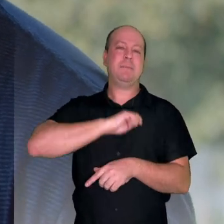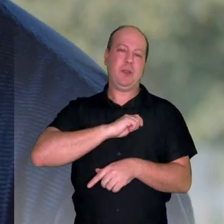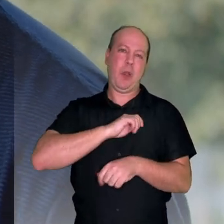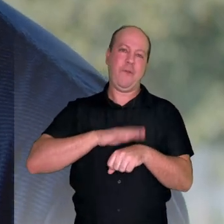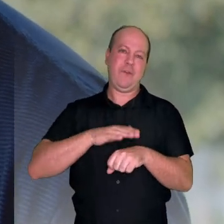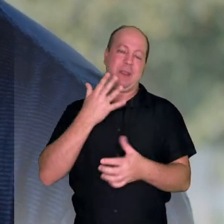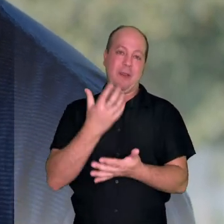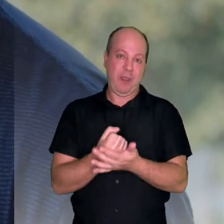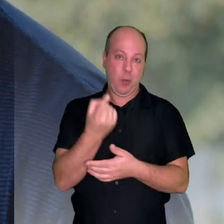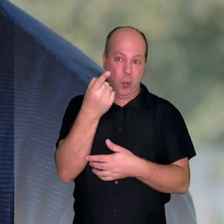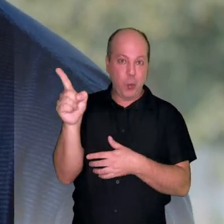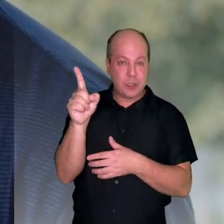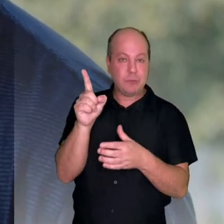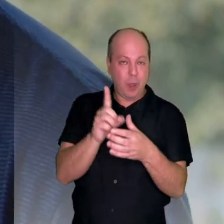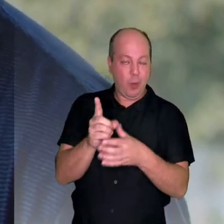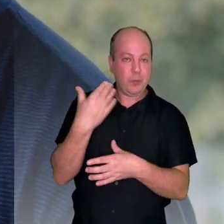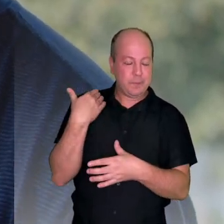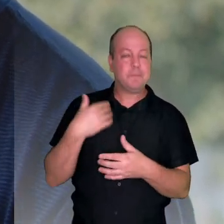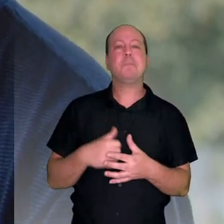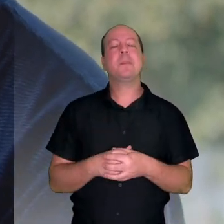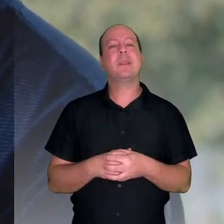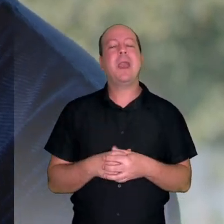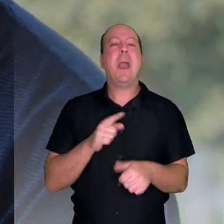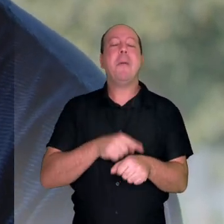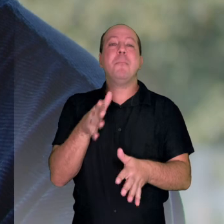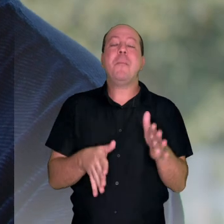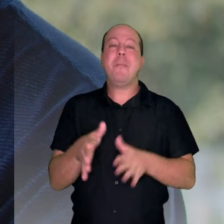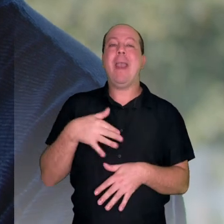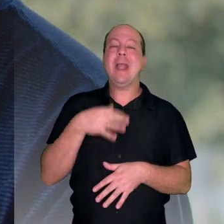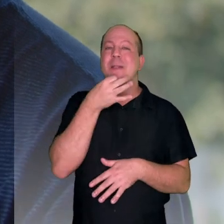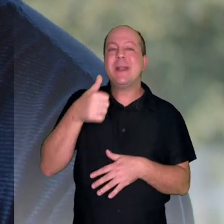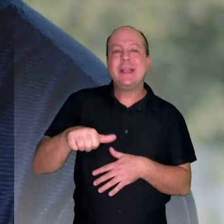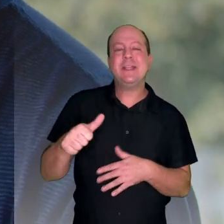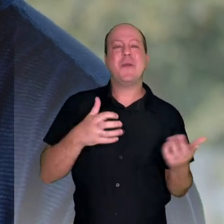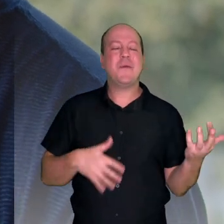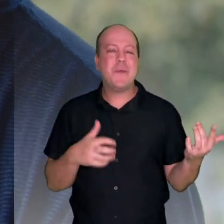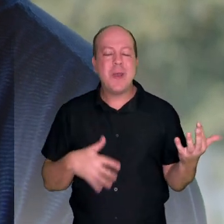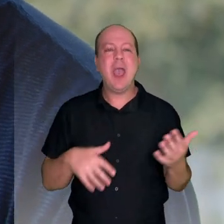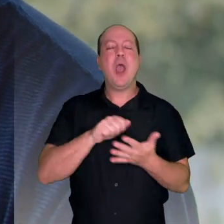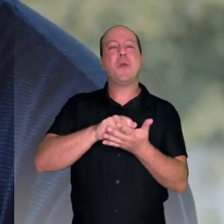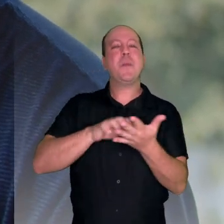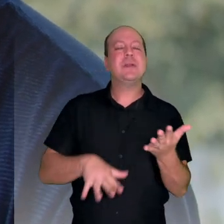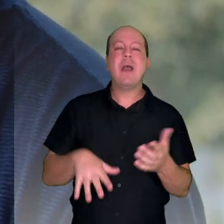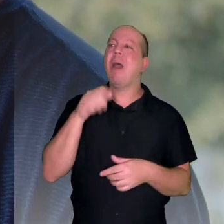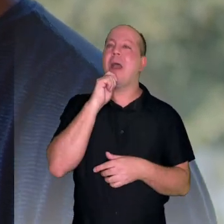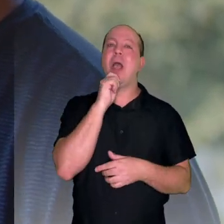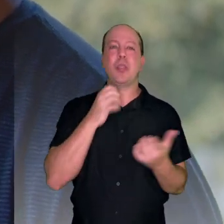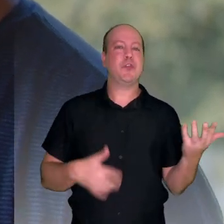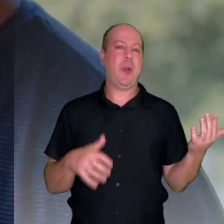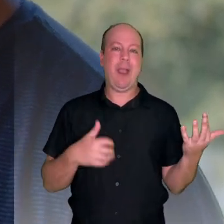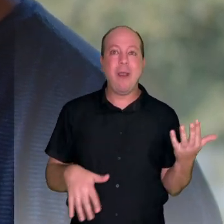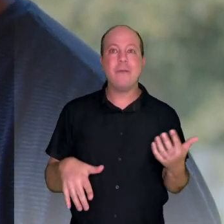peças espanholas que eu acabei de gravar no meu último álbum. Um momento assim emblemático, crítico dentro da história do violão, que é um momento que os compositores que